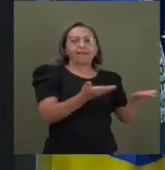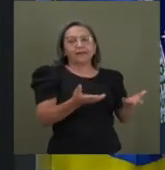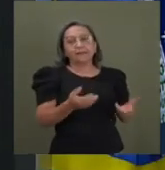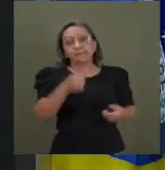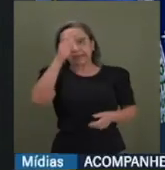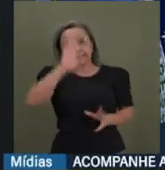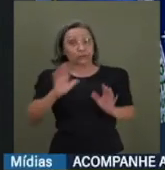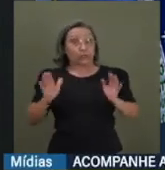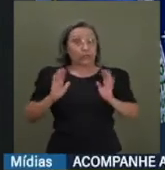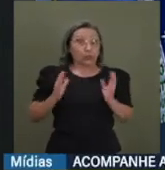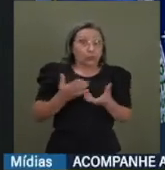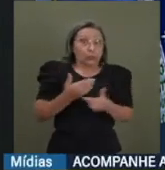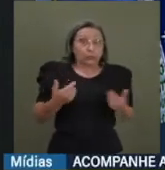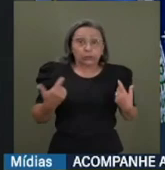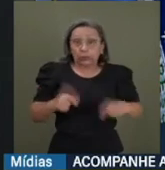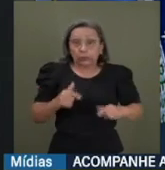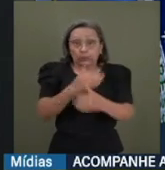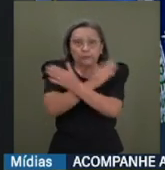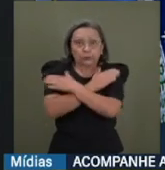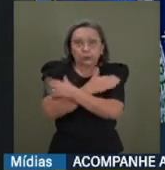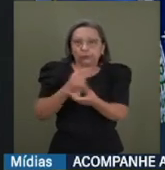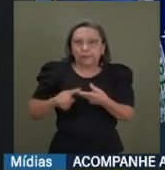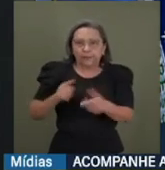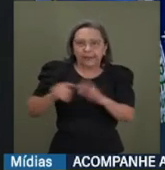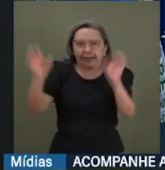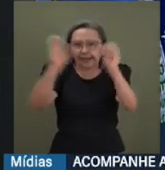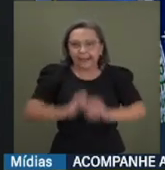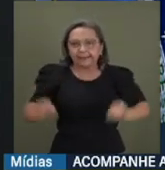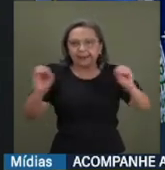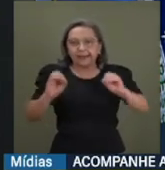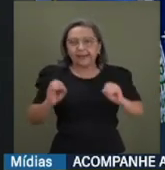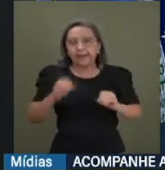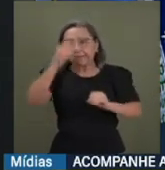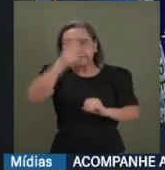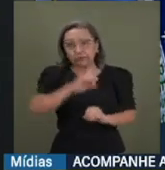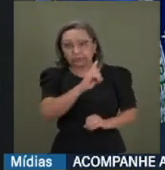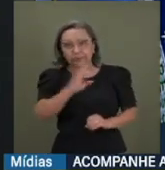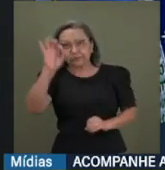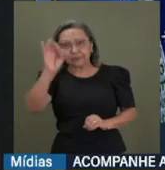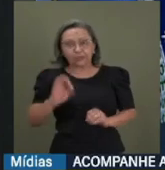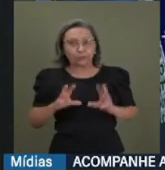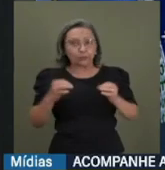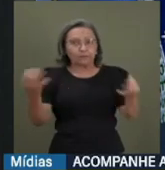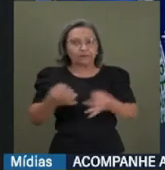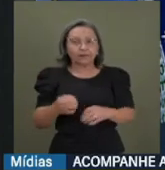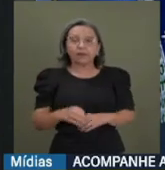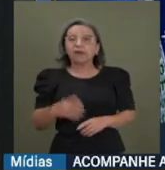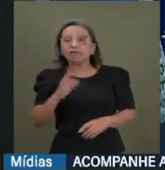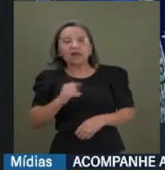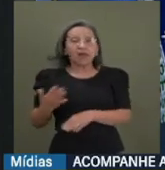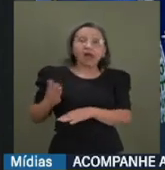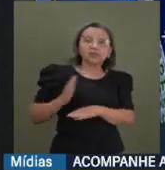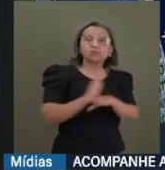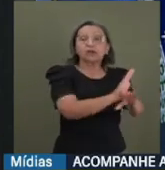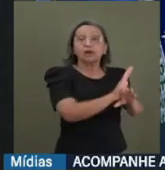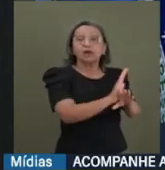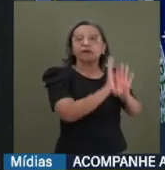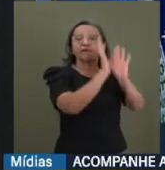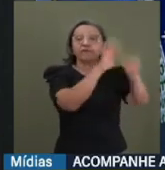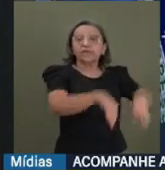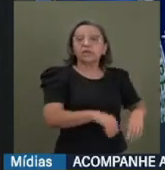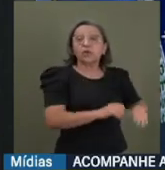né? Não tem desemprego no Brasil, não tem problema nenhum aqui. Vai ajudar a combater o garimpo ilegal na Guiana